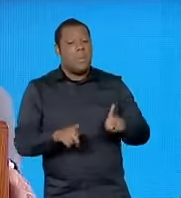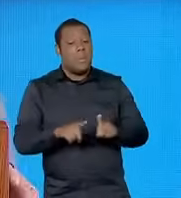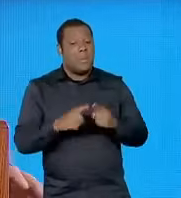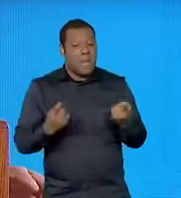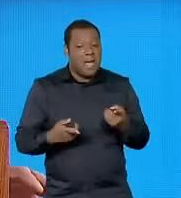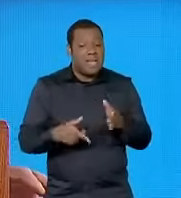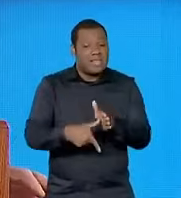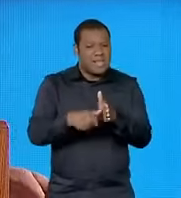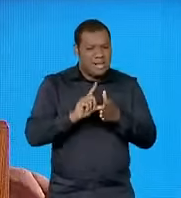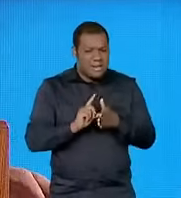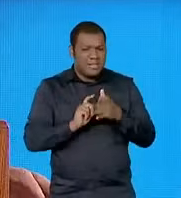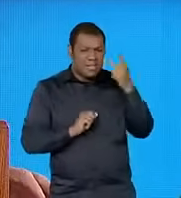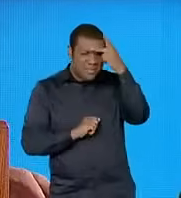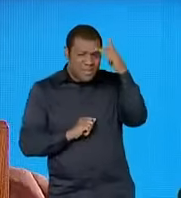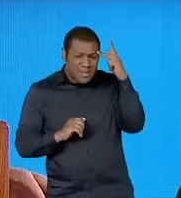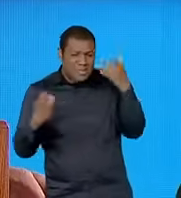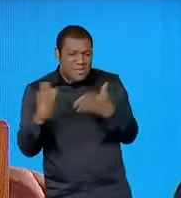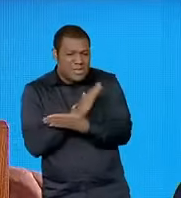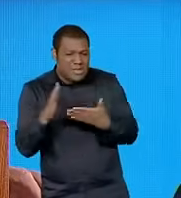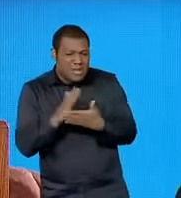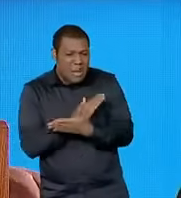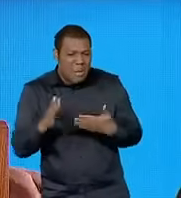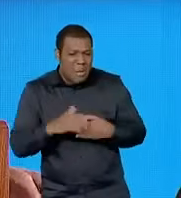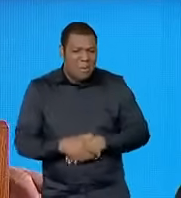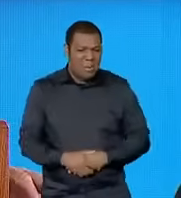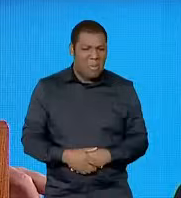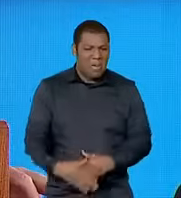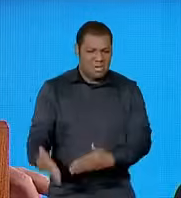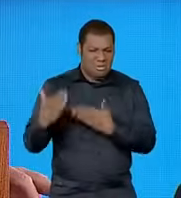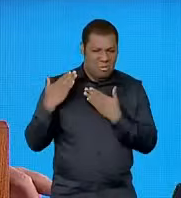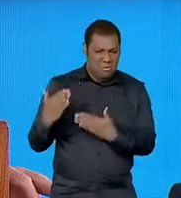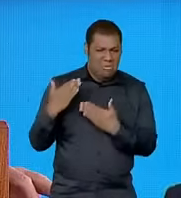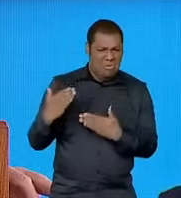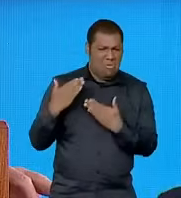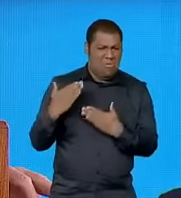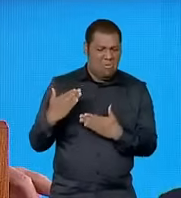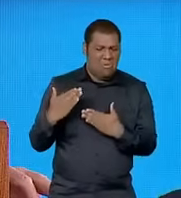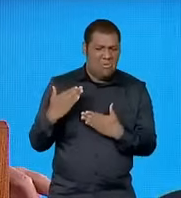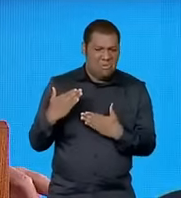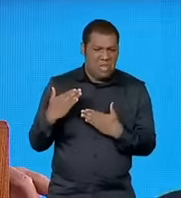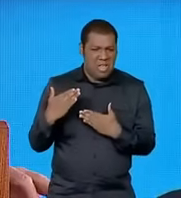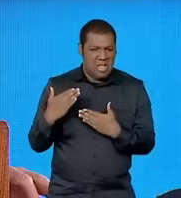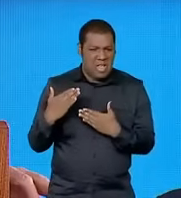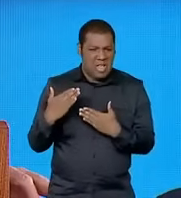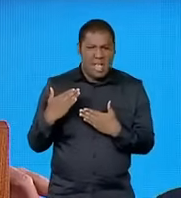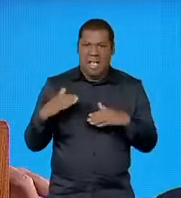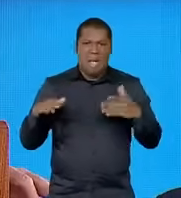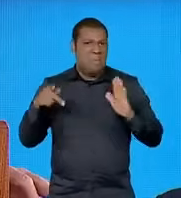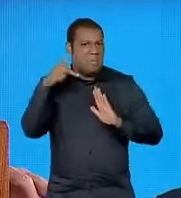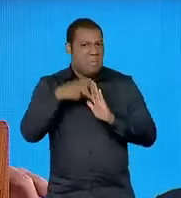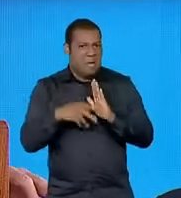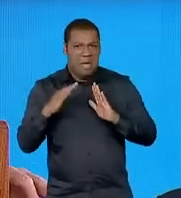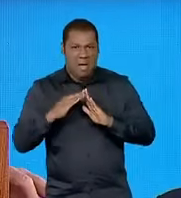que tinha dúvida se as entidades teriam condições de construir casa.